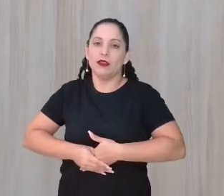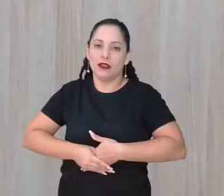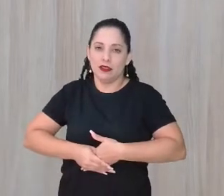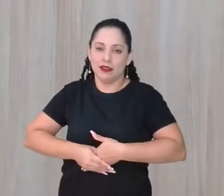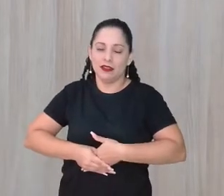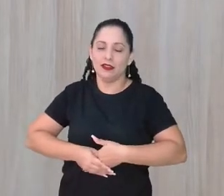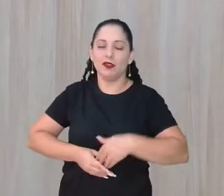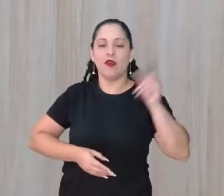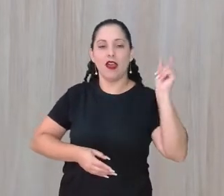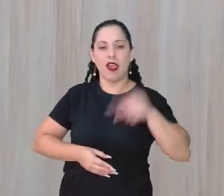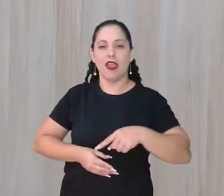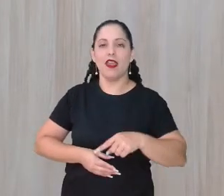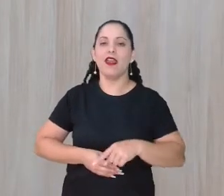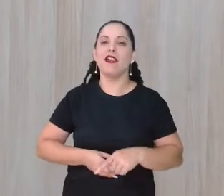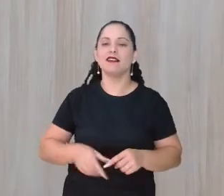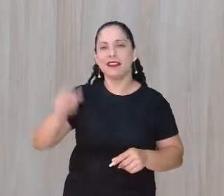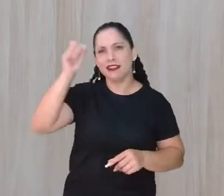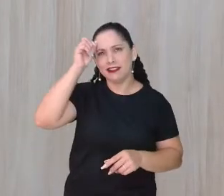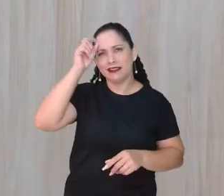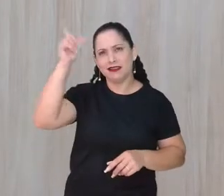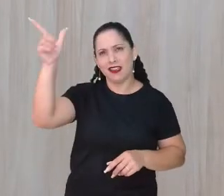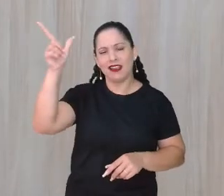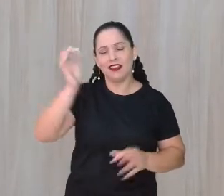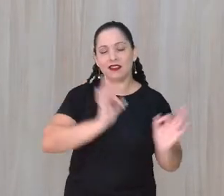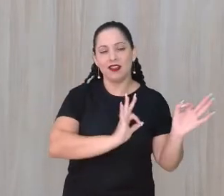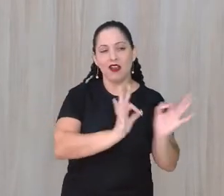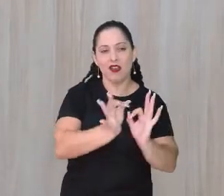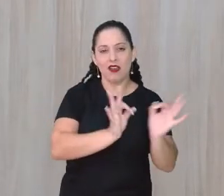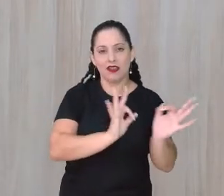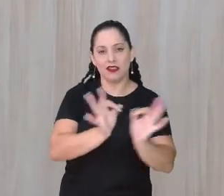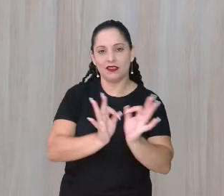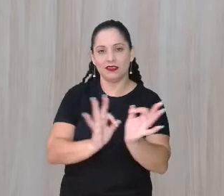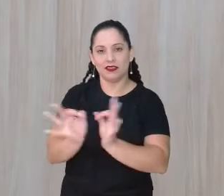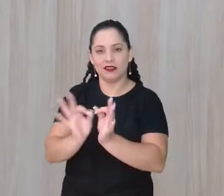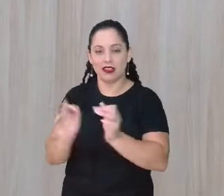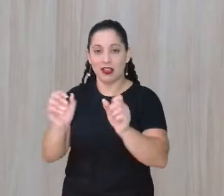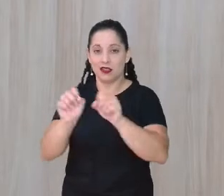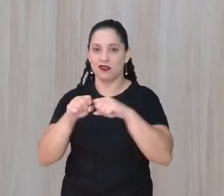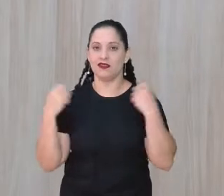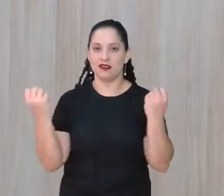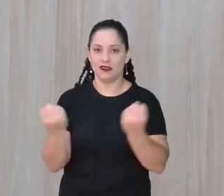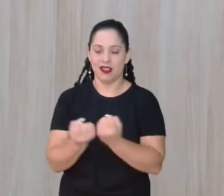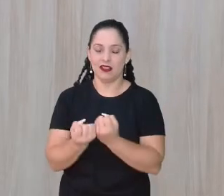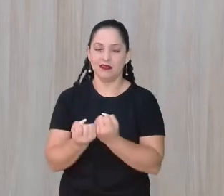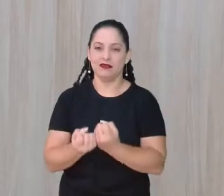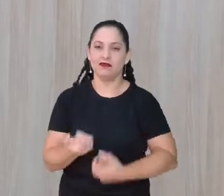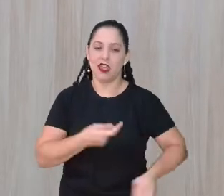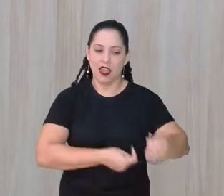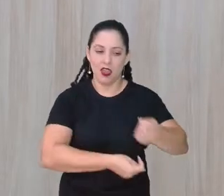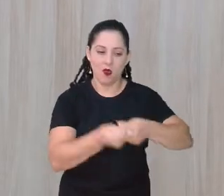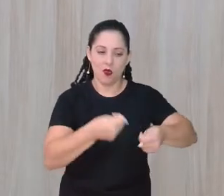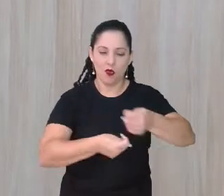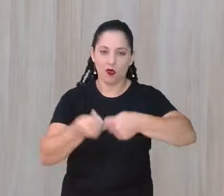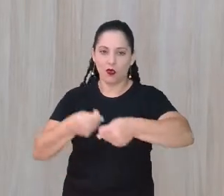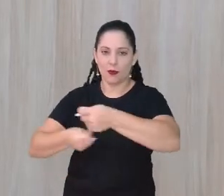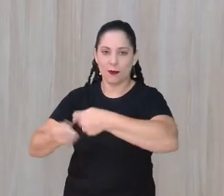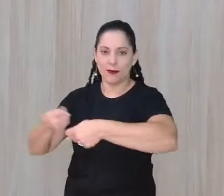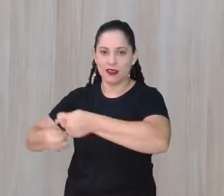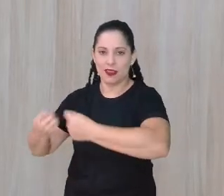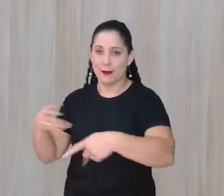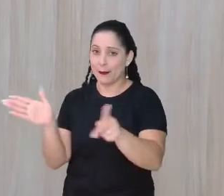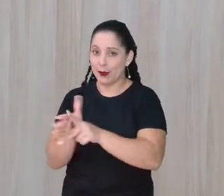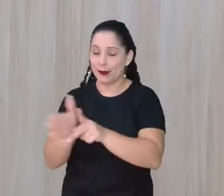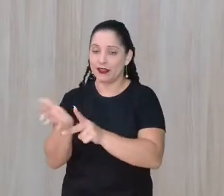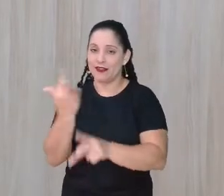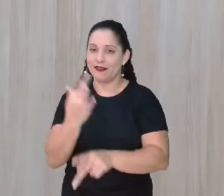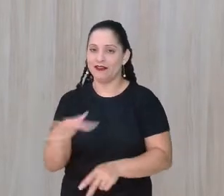era justamente essa ideia, né, de reorganizar a sociedade, a economia ali da